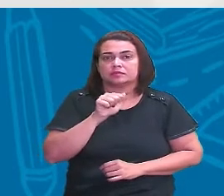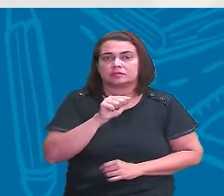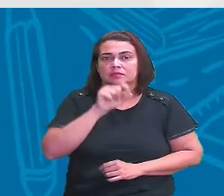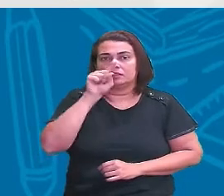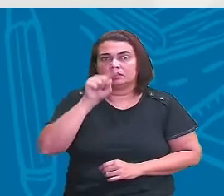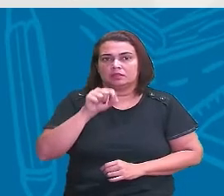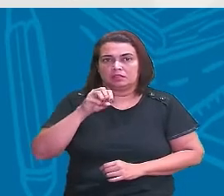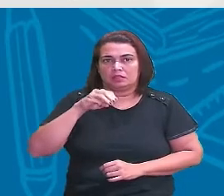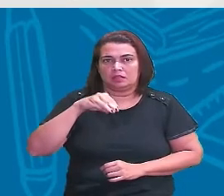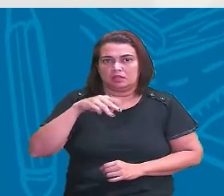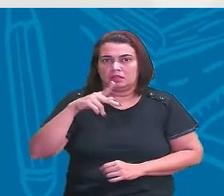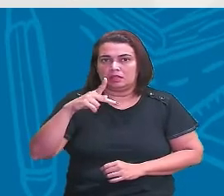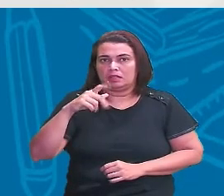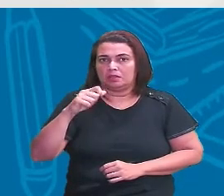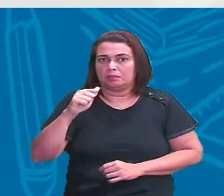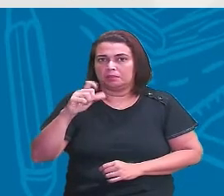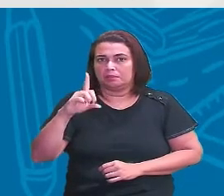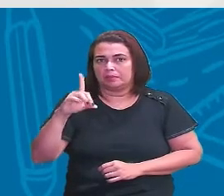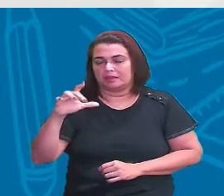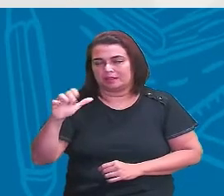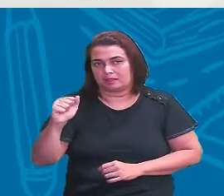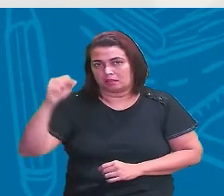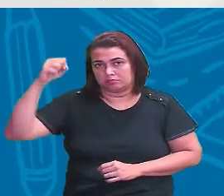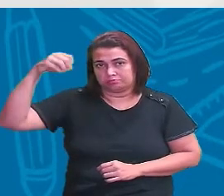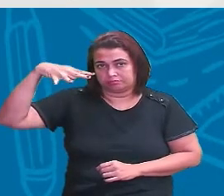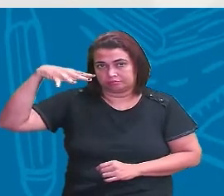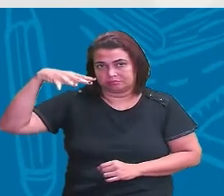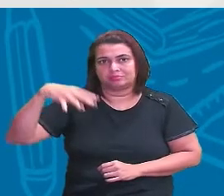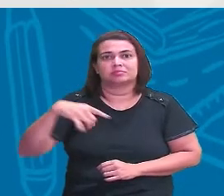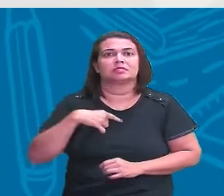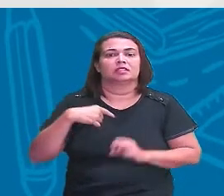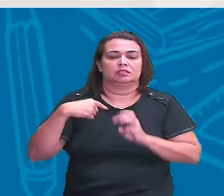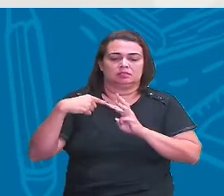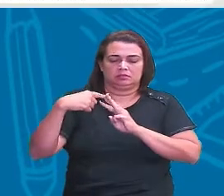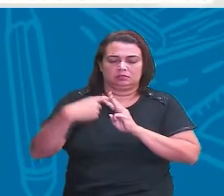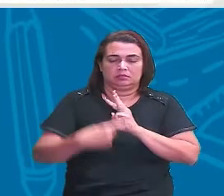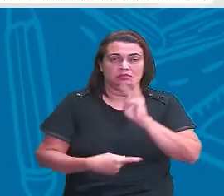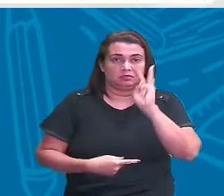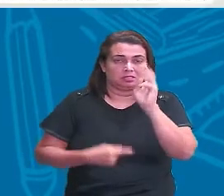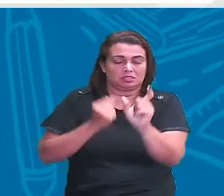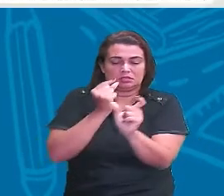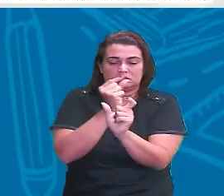3 sílabas. Chamamos de trissílaba.